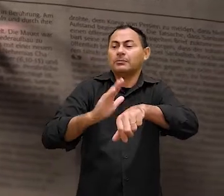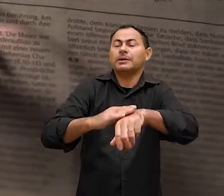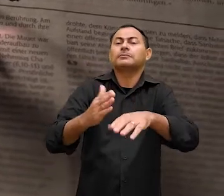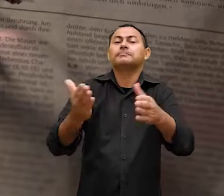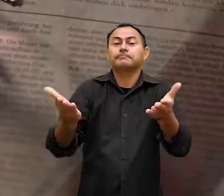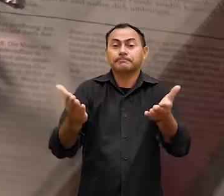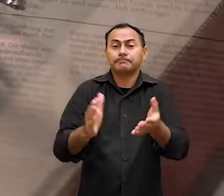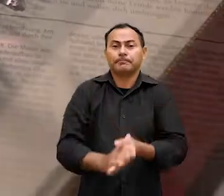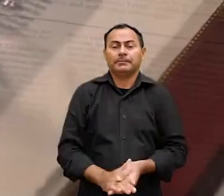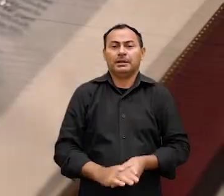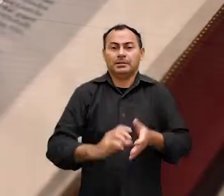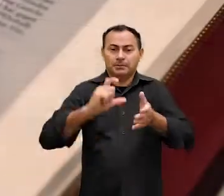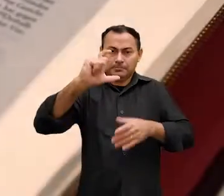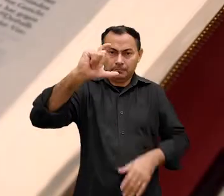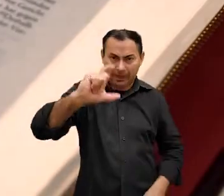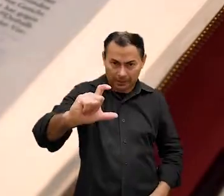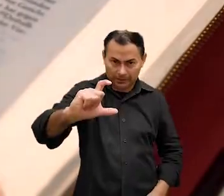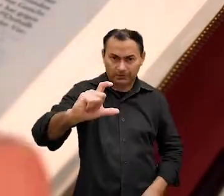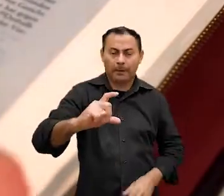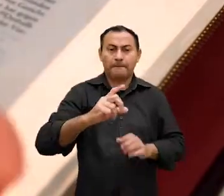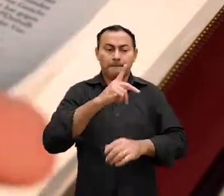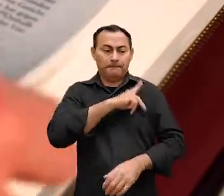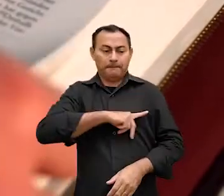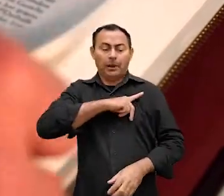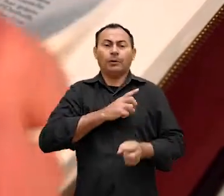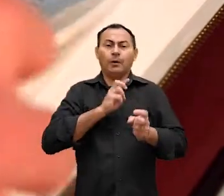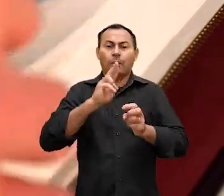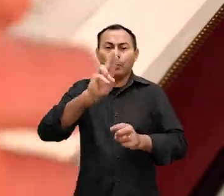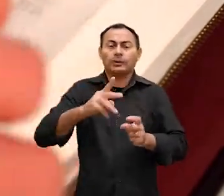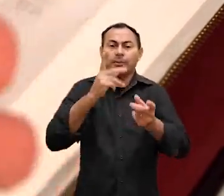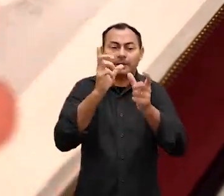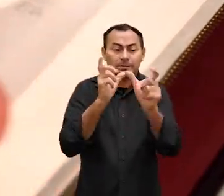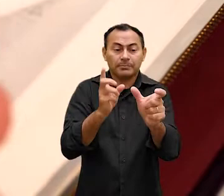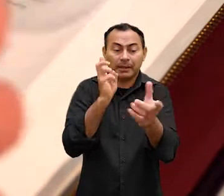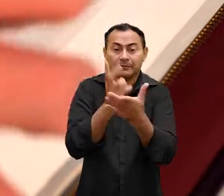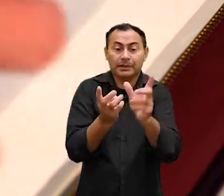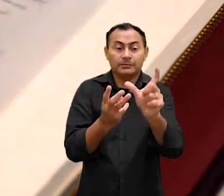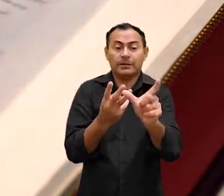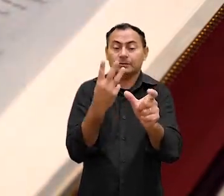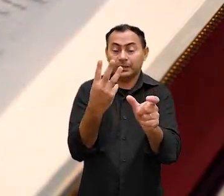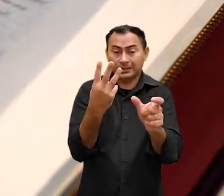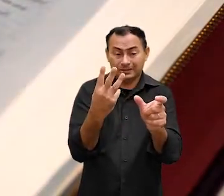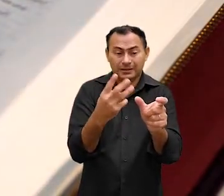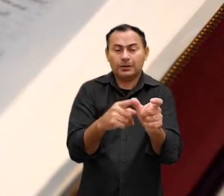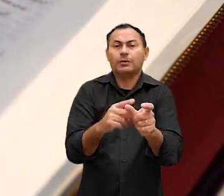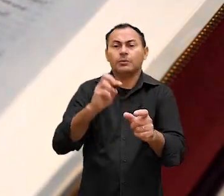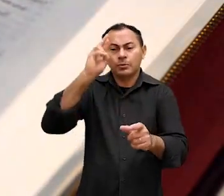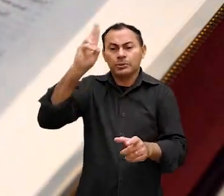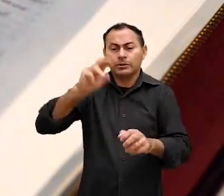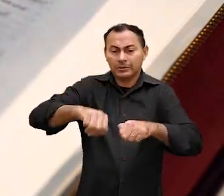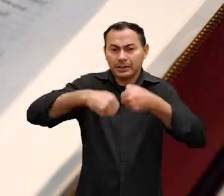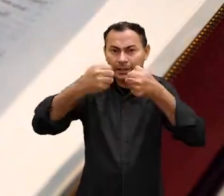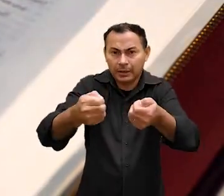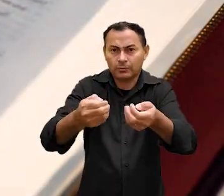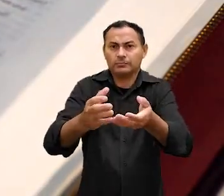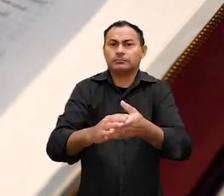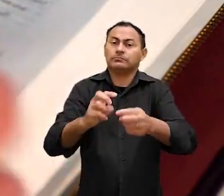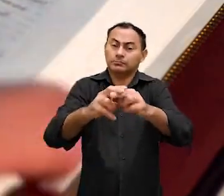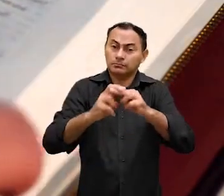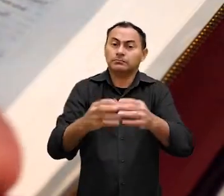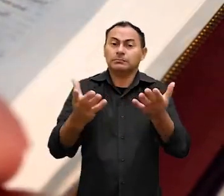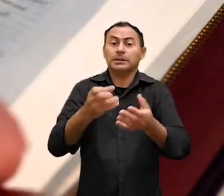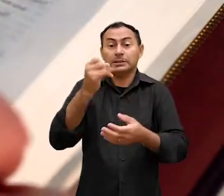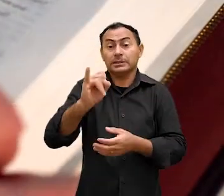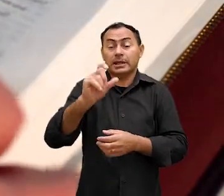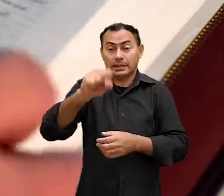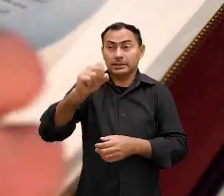situação? Neste parágrafo, Paulo usa a mesma expressão 3 vezes. Condição que o Senhor lhe designou. Portanto,